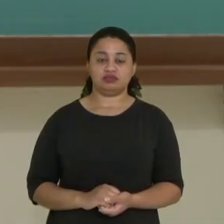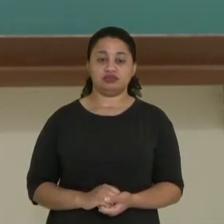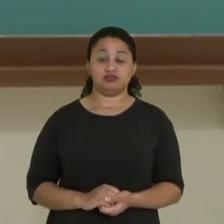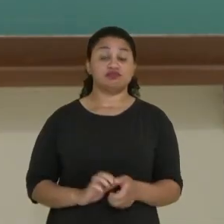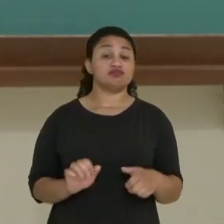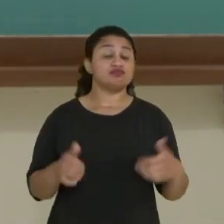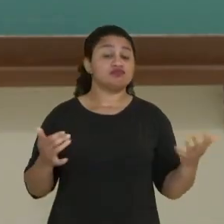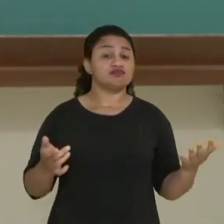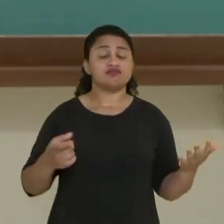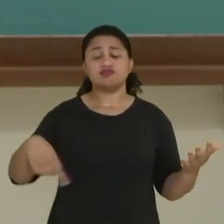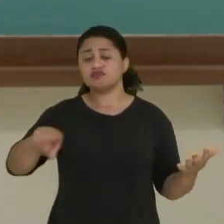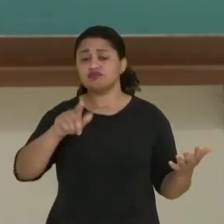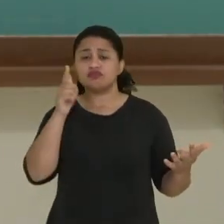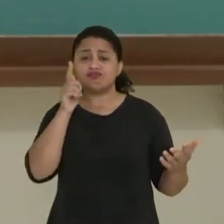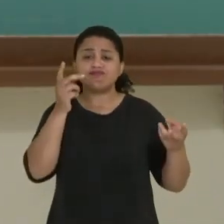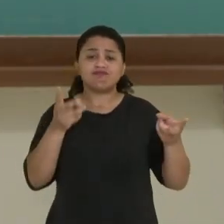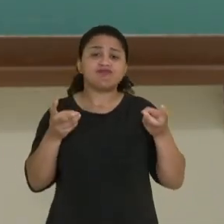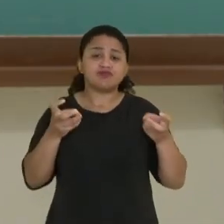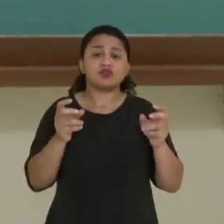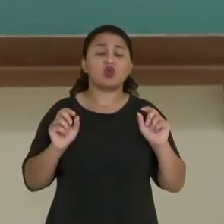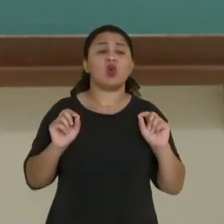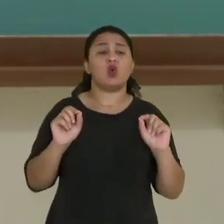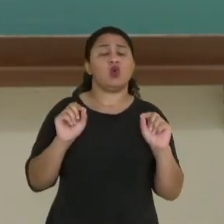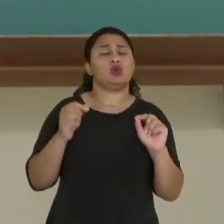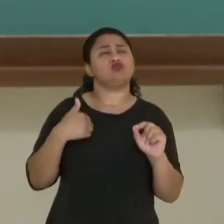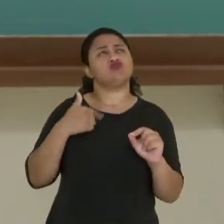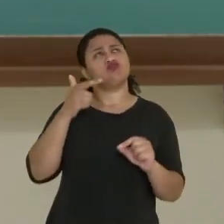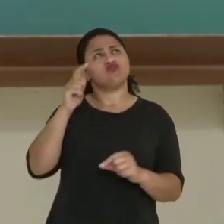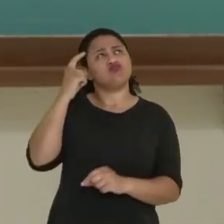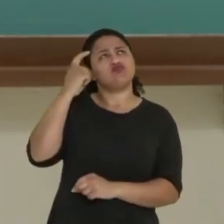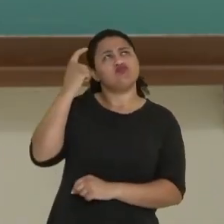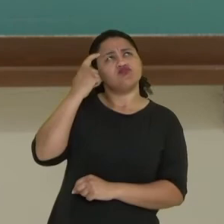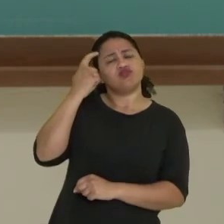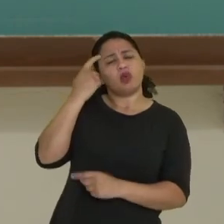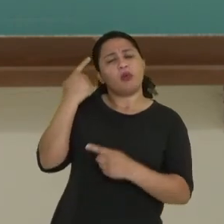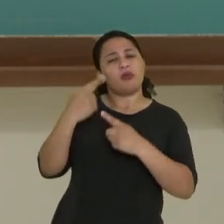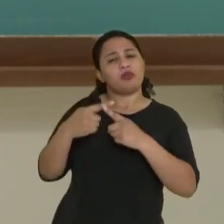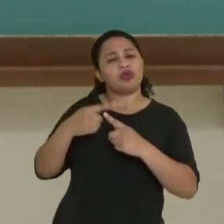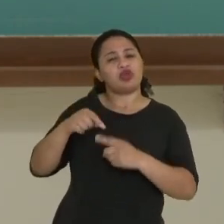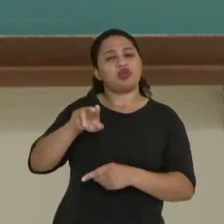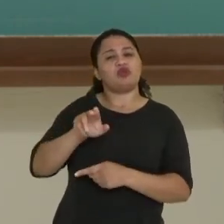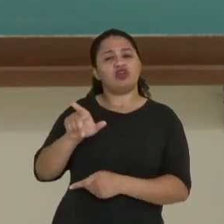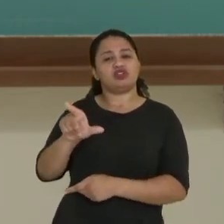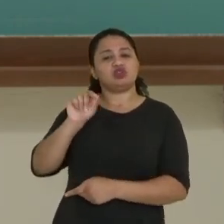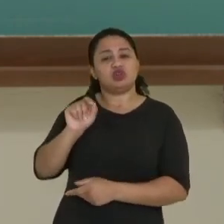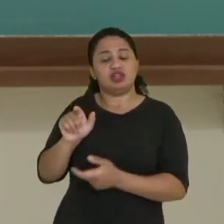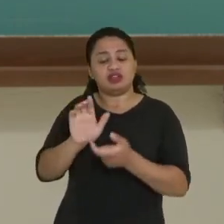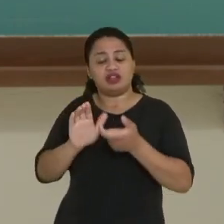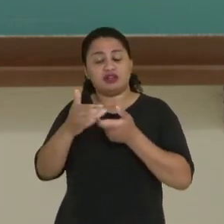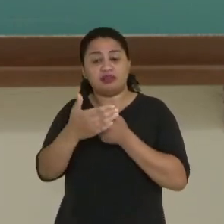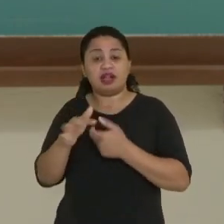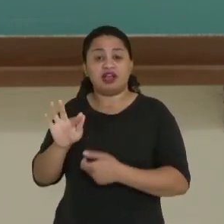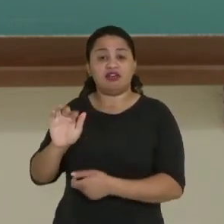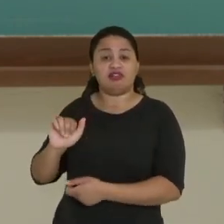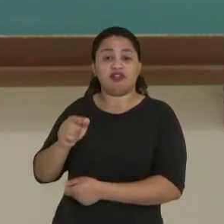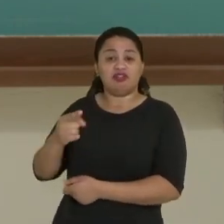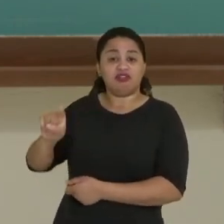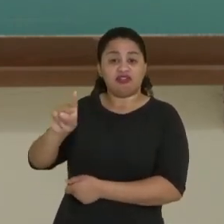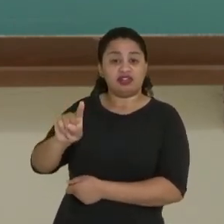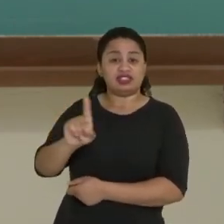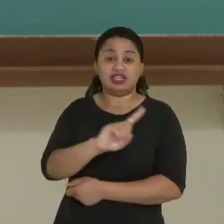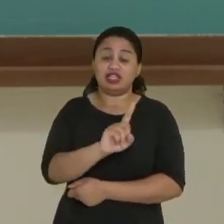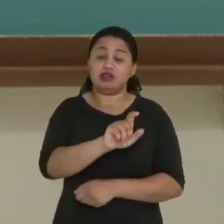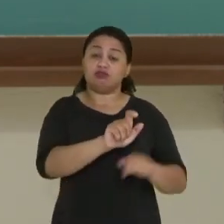Legal, e aí, você percebeu ou imaginou por que então foi utilizada a palavra fãs no lugar de pessoas,